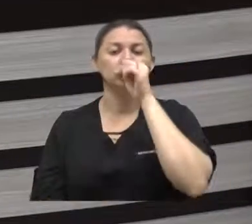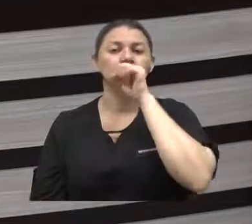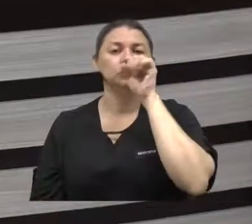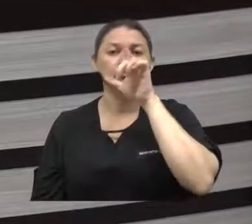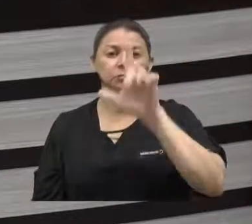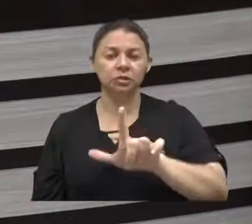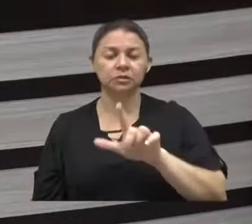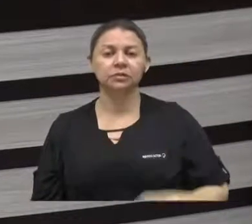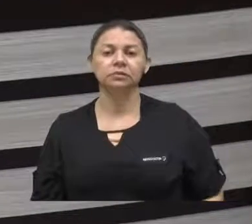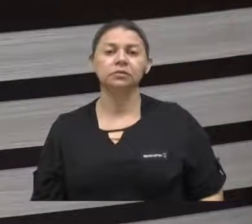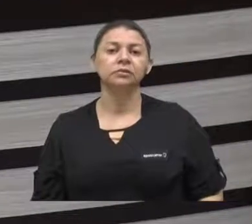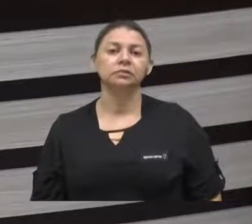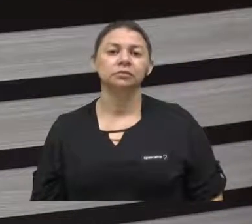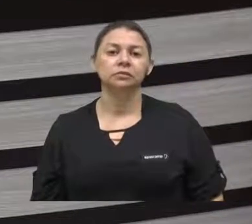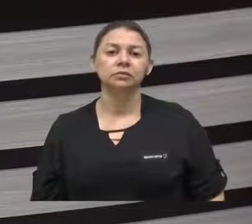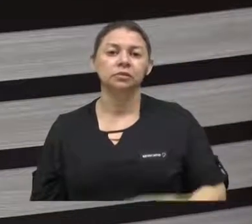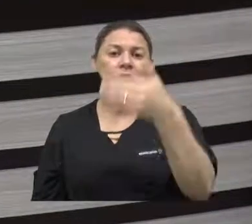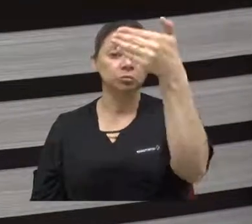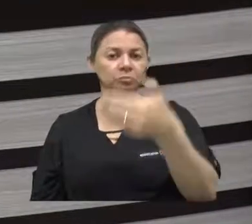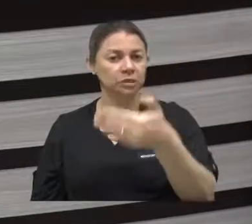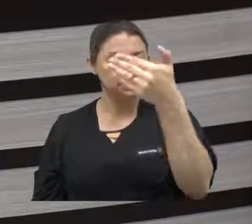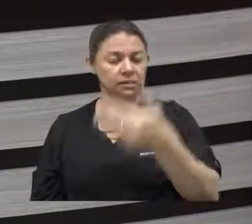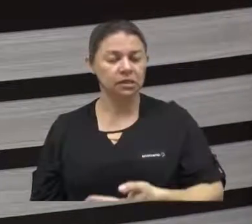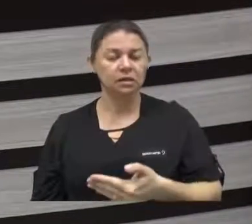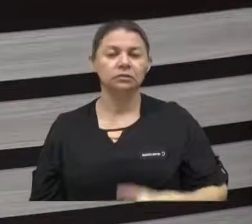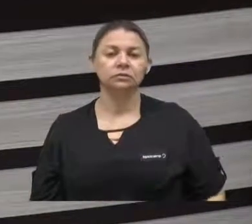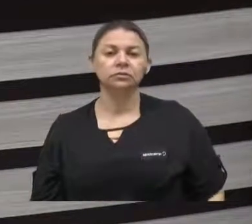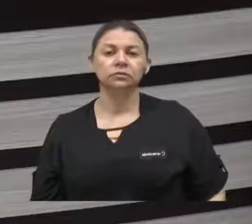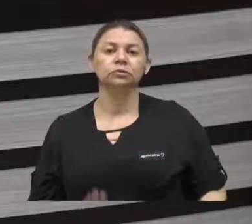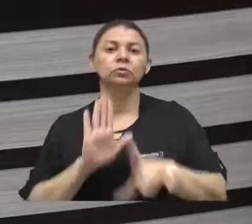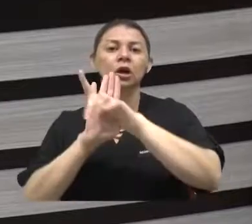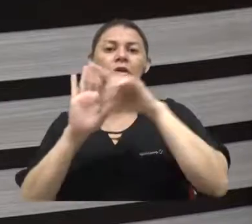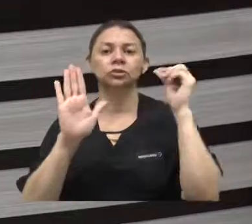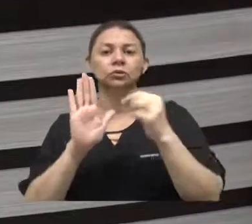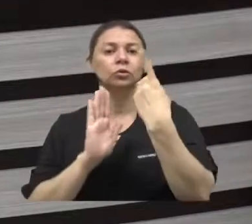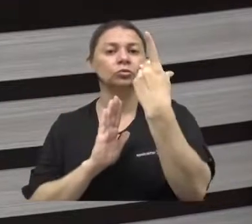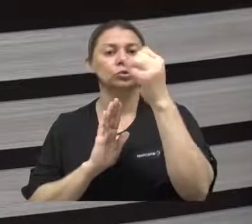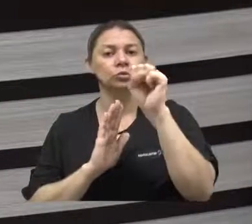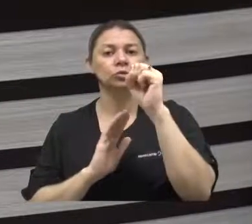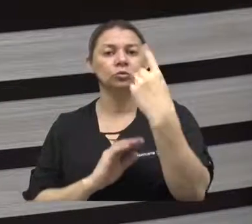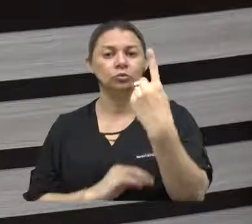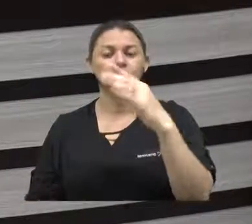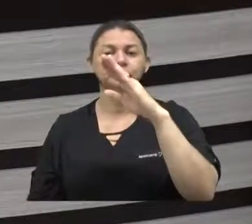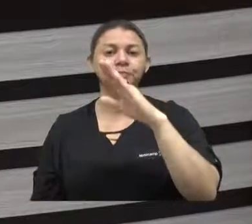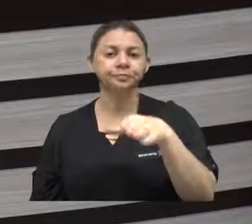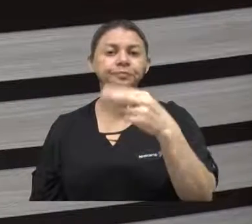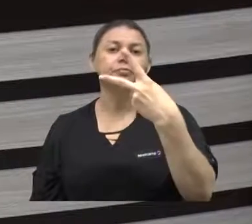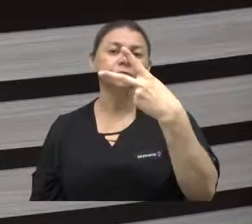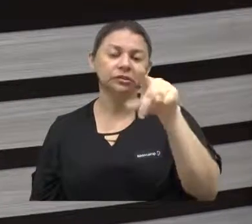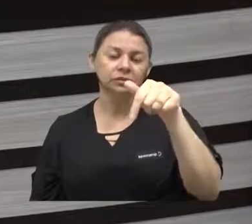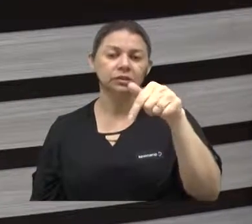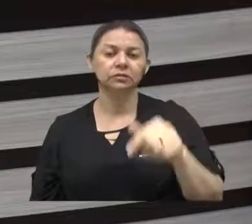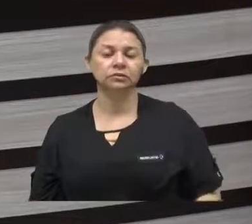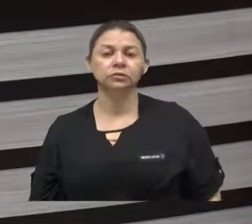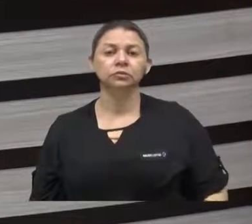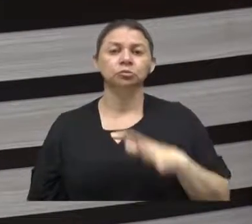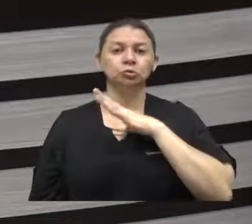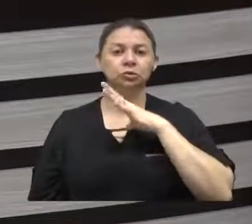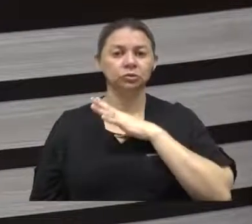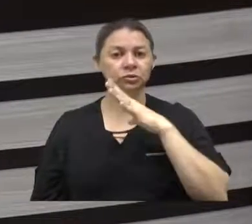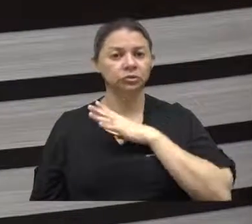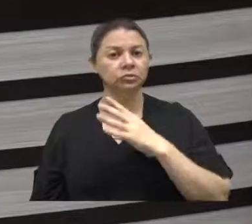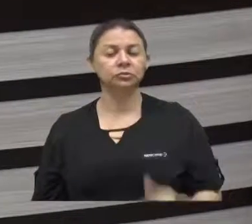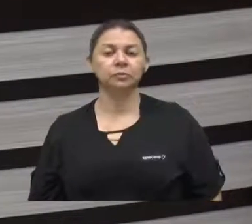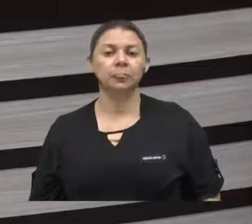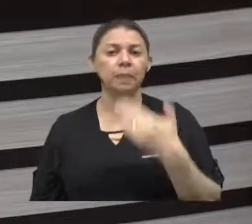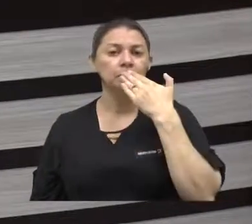à ilustre presença de Vossa Excelência com fundamento no artigo 81 do inciso 27 da Lei Orgânica do município, a fim de requerer